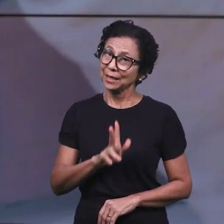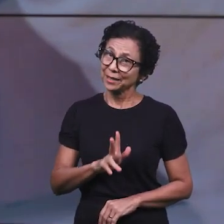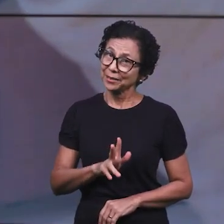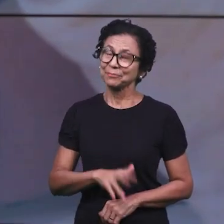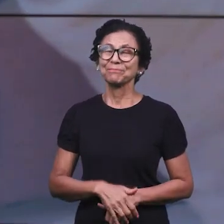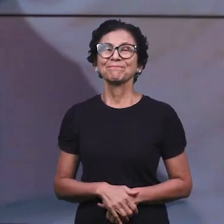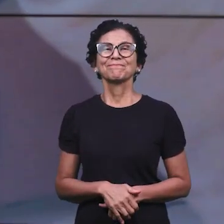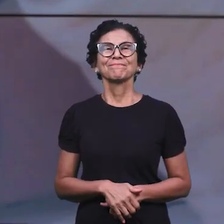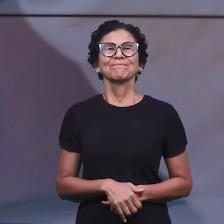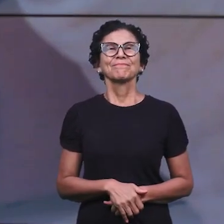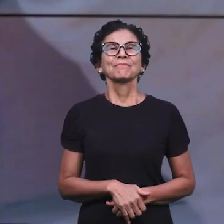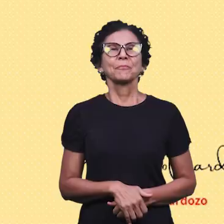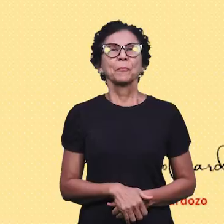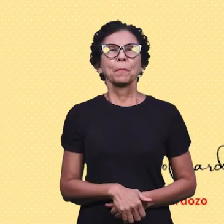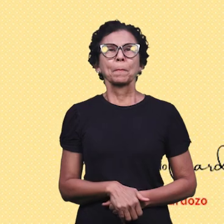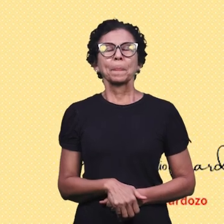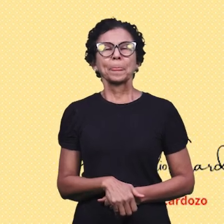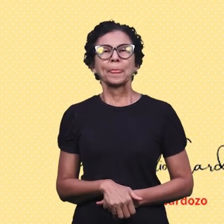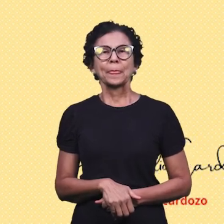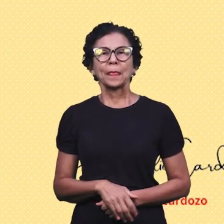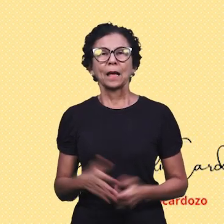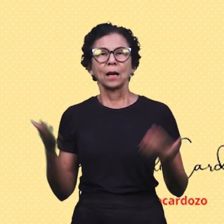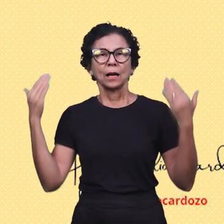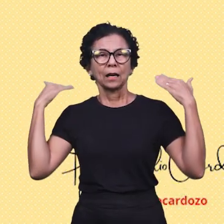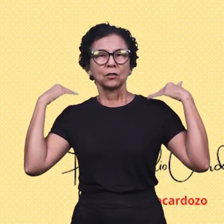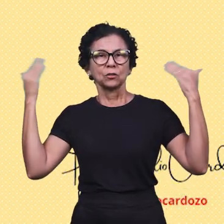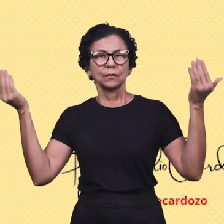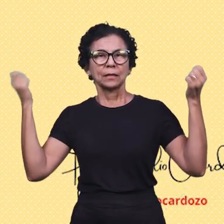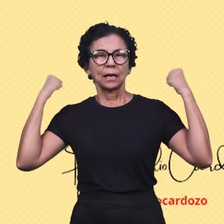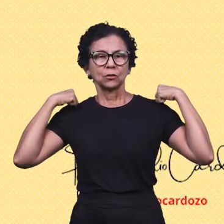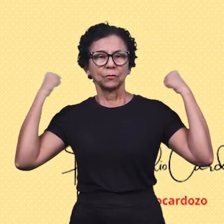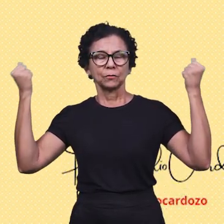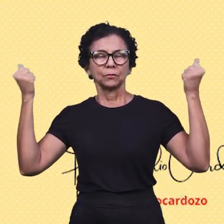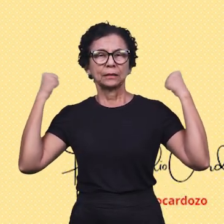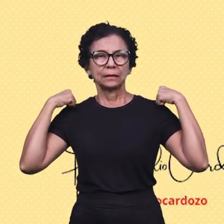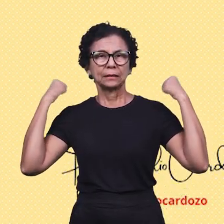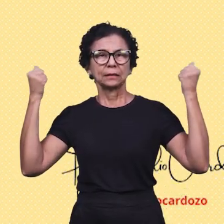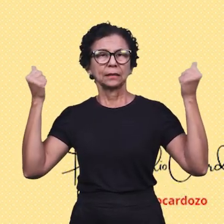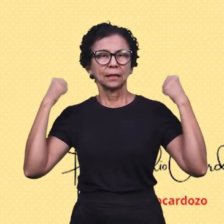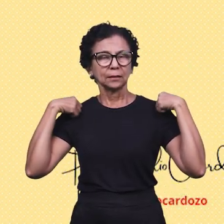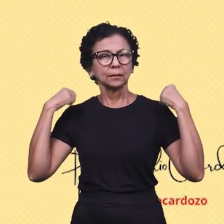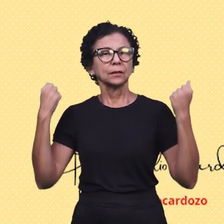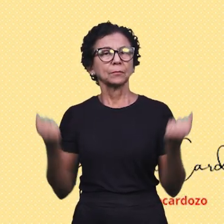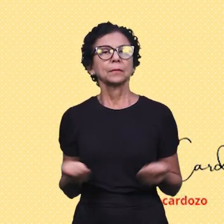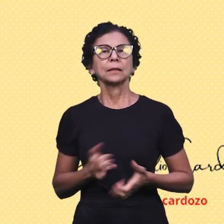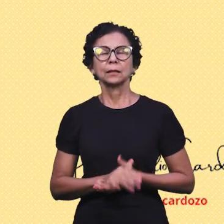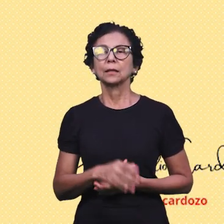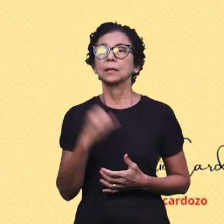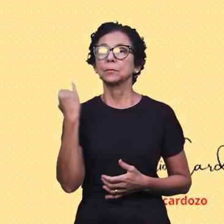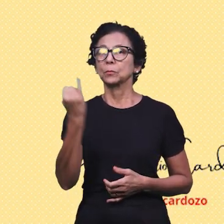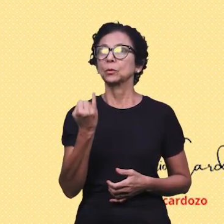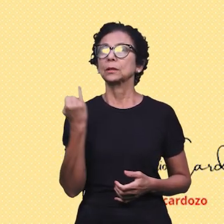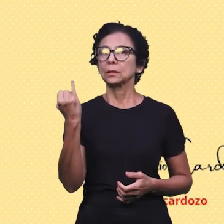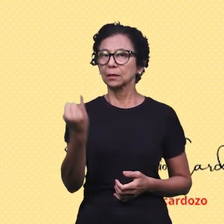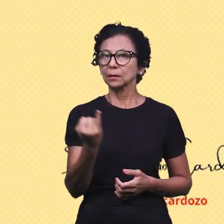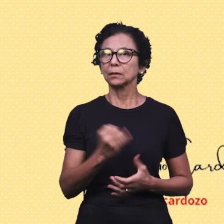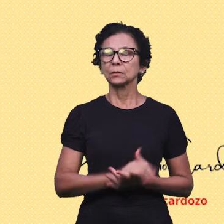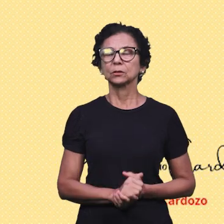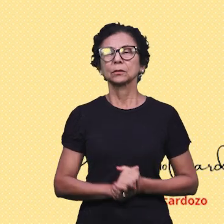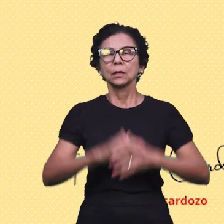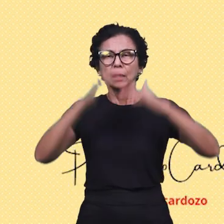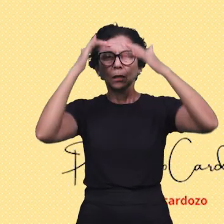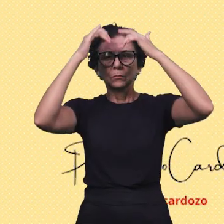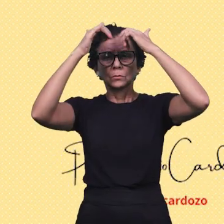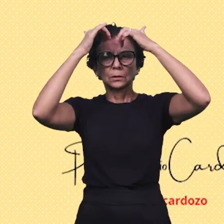é, tá bom? A falta de atividade física, eu falei para vocês que há benefícios diretos no seu estudo quando você insere